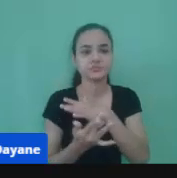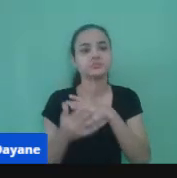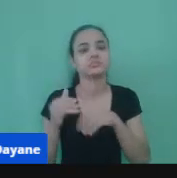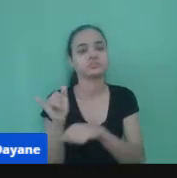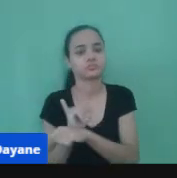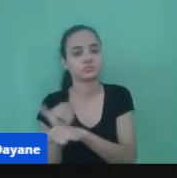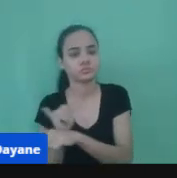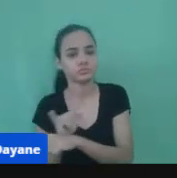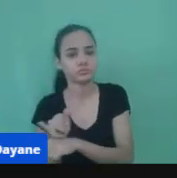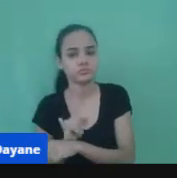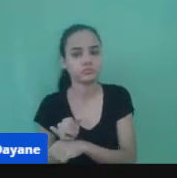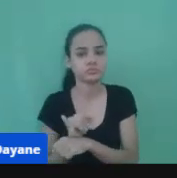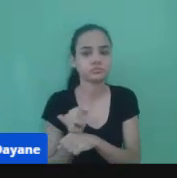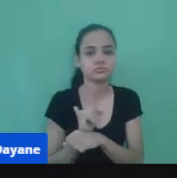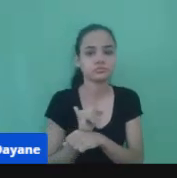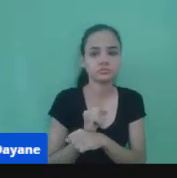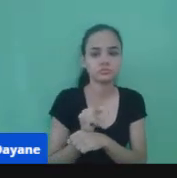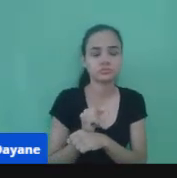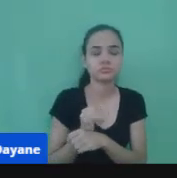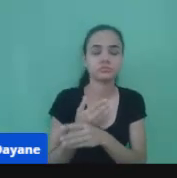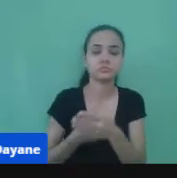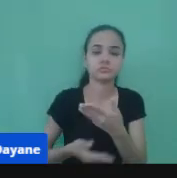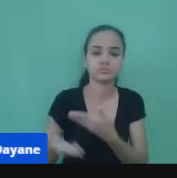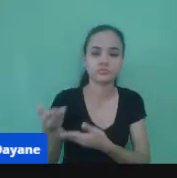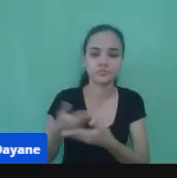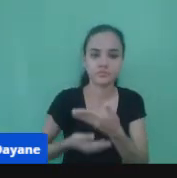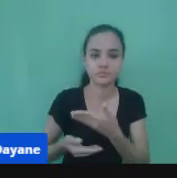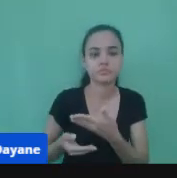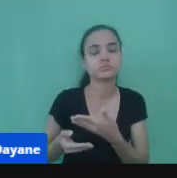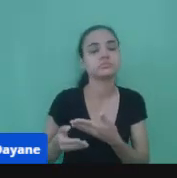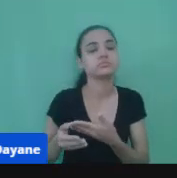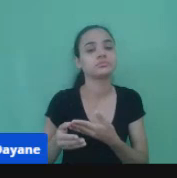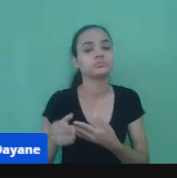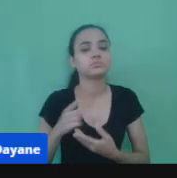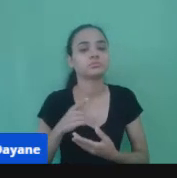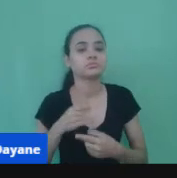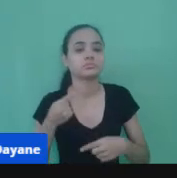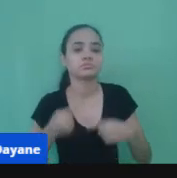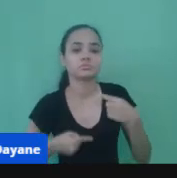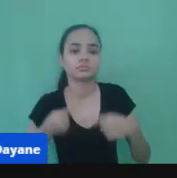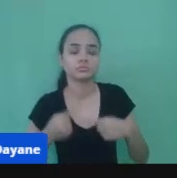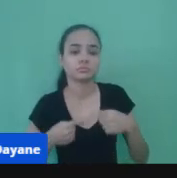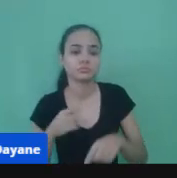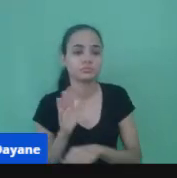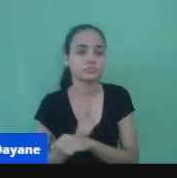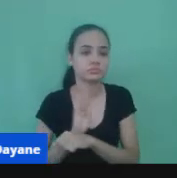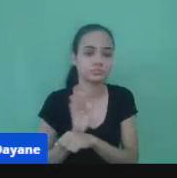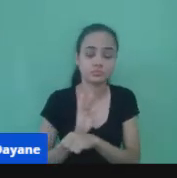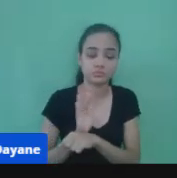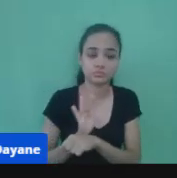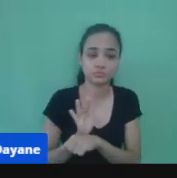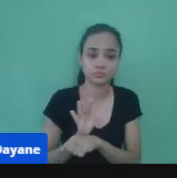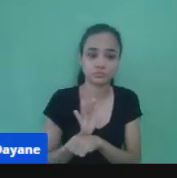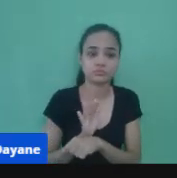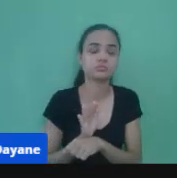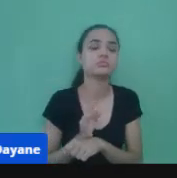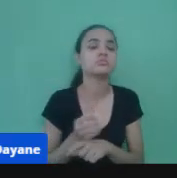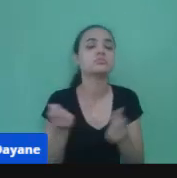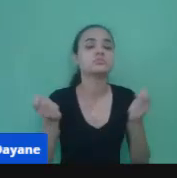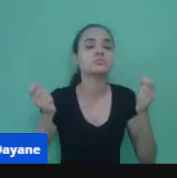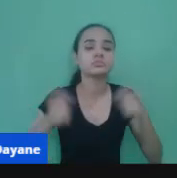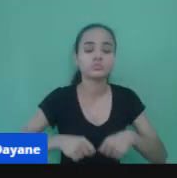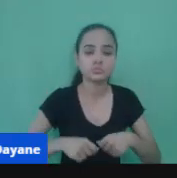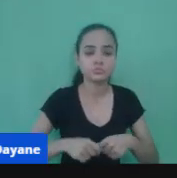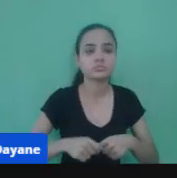são criados exclusivamente para discutir essa questão dos filmes. Então, trata de uma possibilidade de inserir o aluno